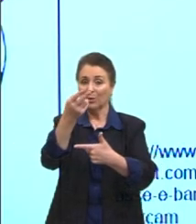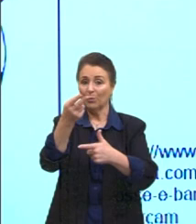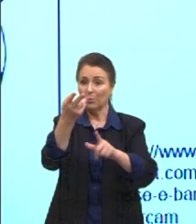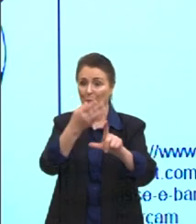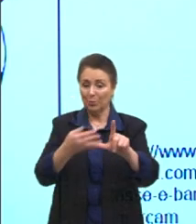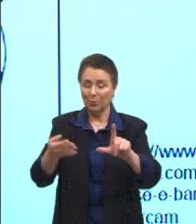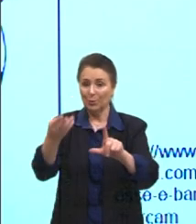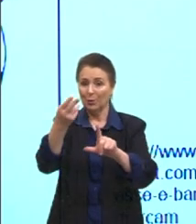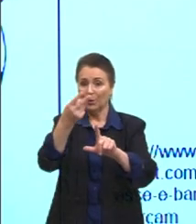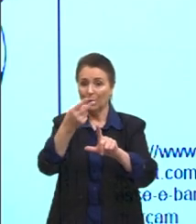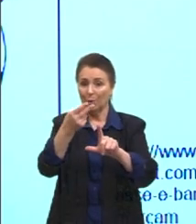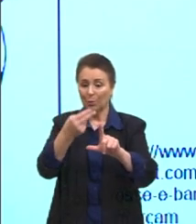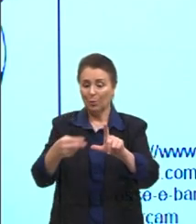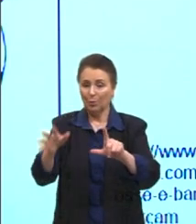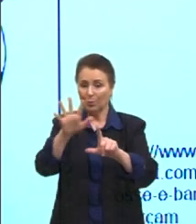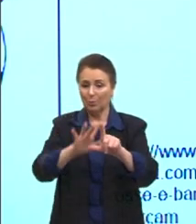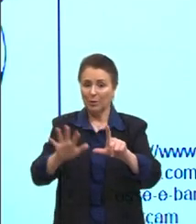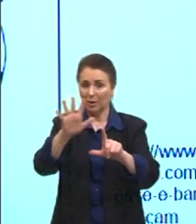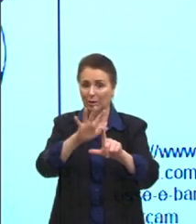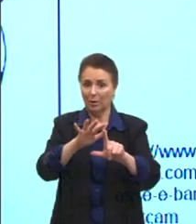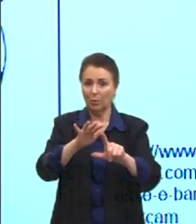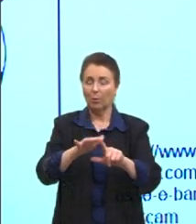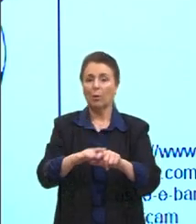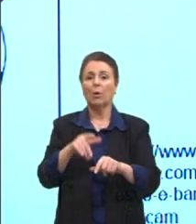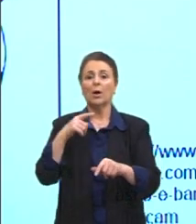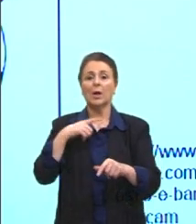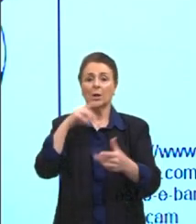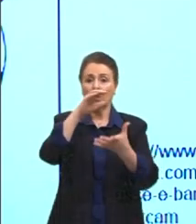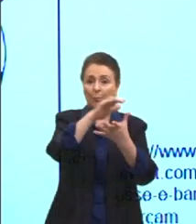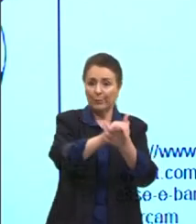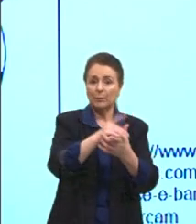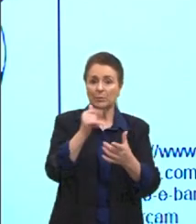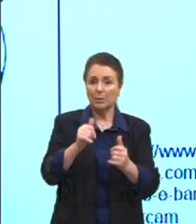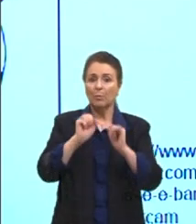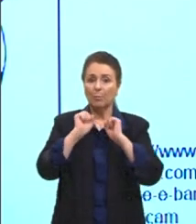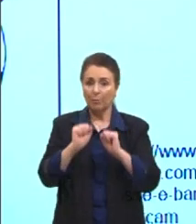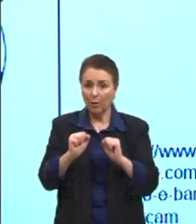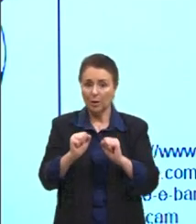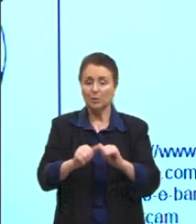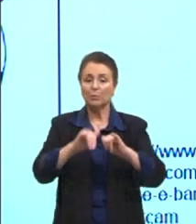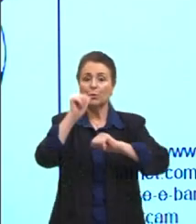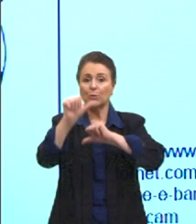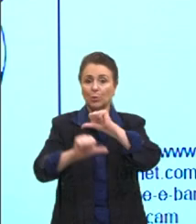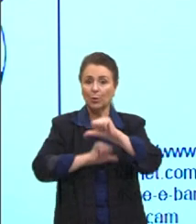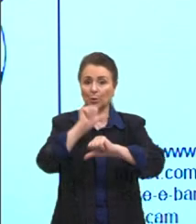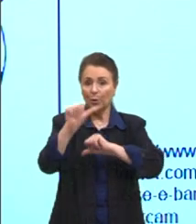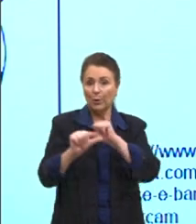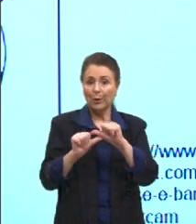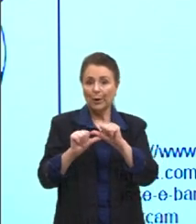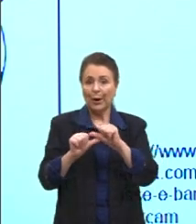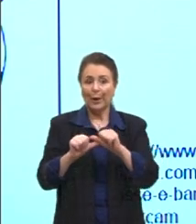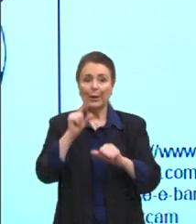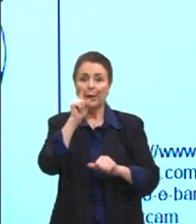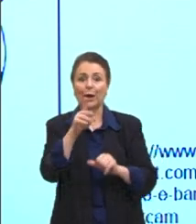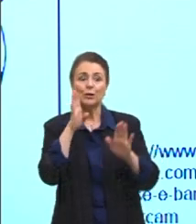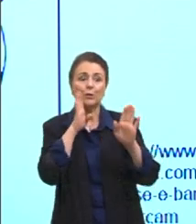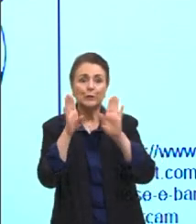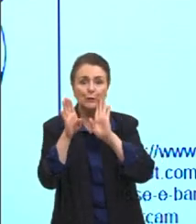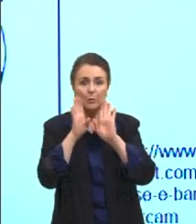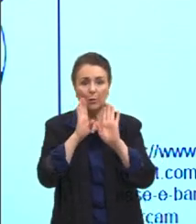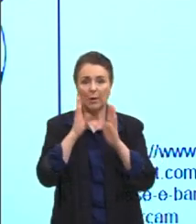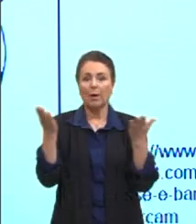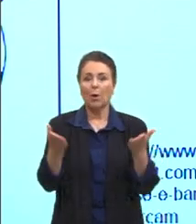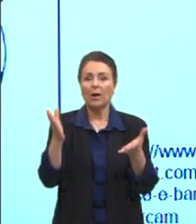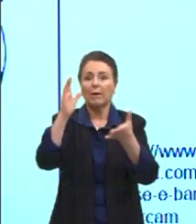e agora os declara o marido e mulher podem atualizar os seus status no Facebook né Essa publicização